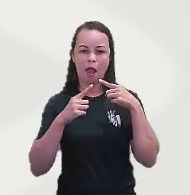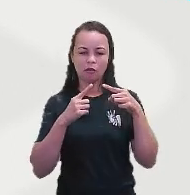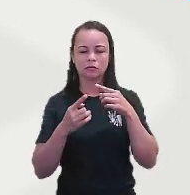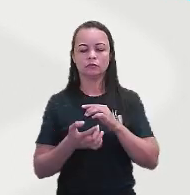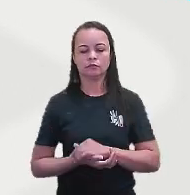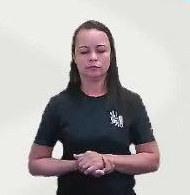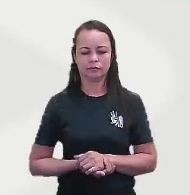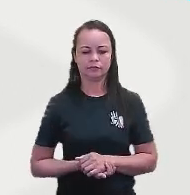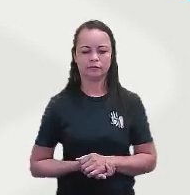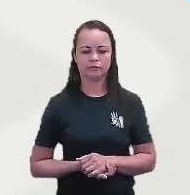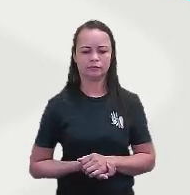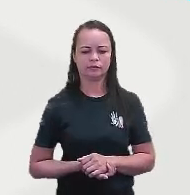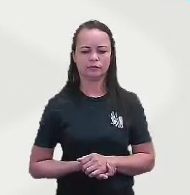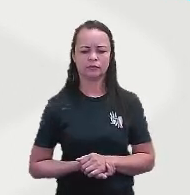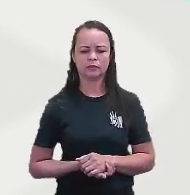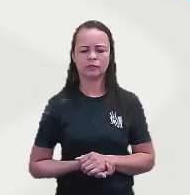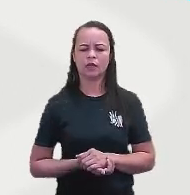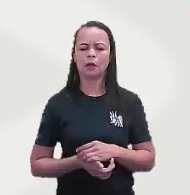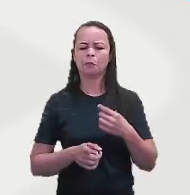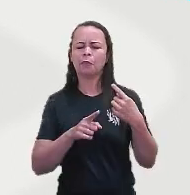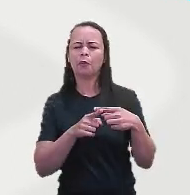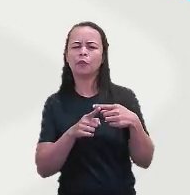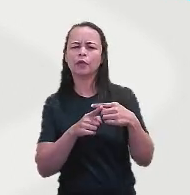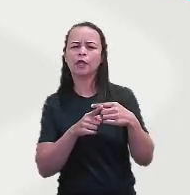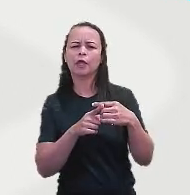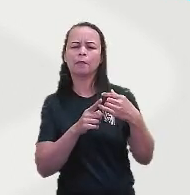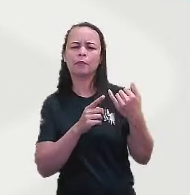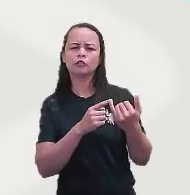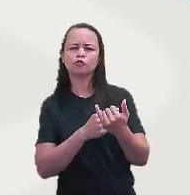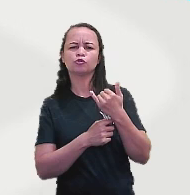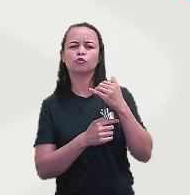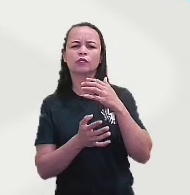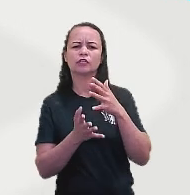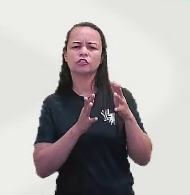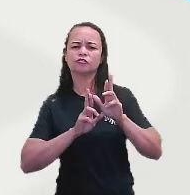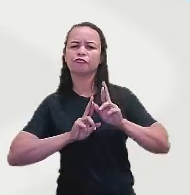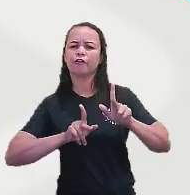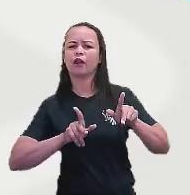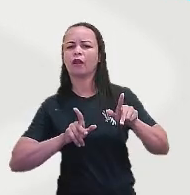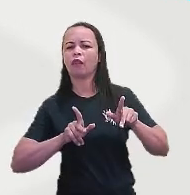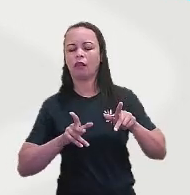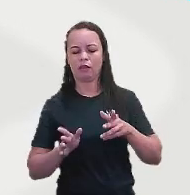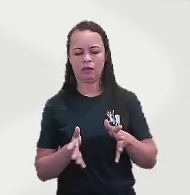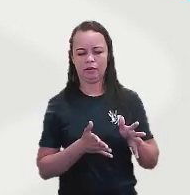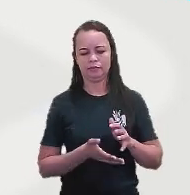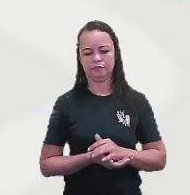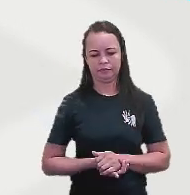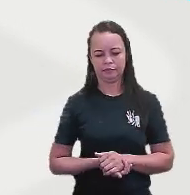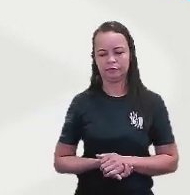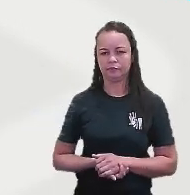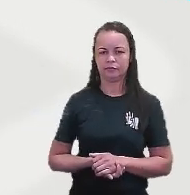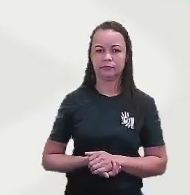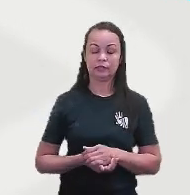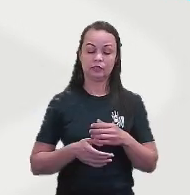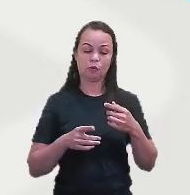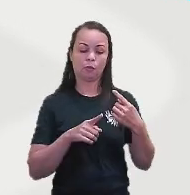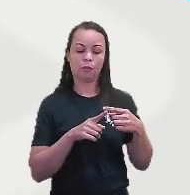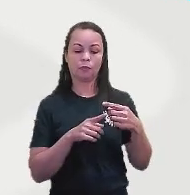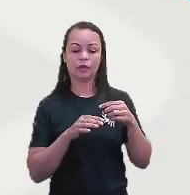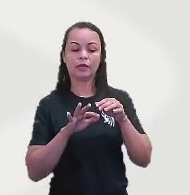que me julgas indiferente? Então, por que, início da frase interrogativa, separado sem acento. Por